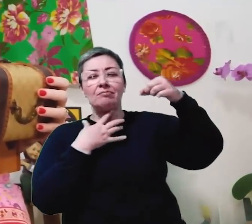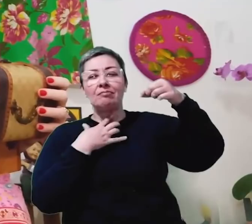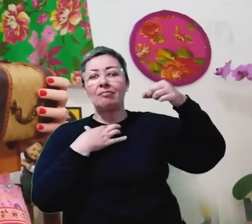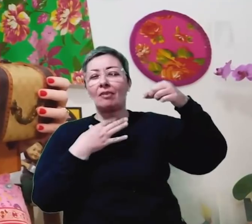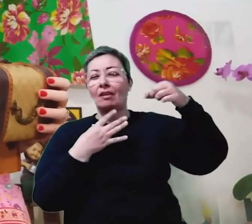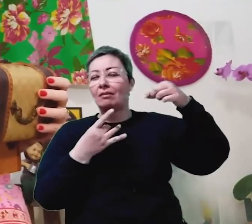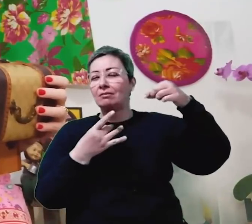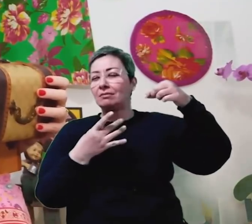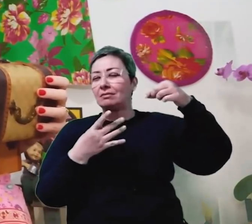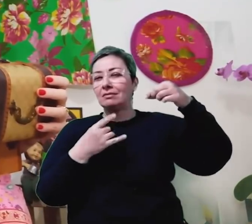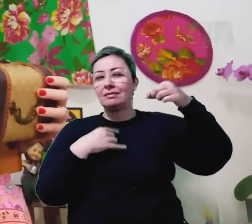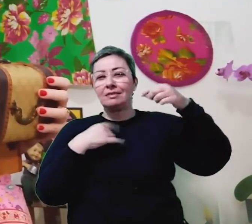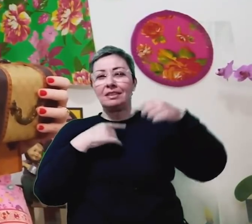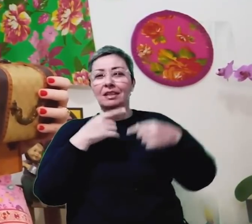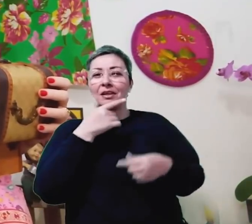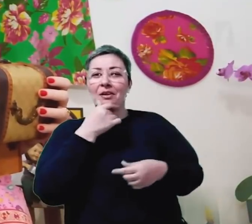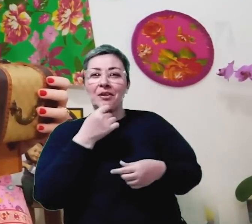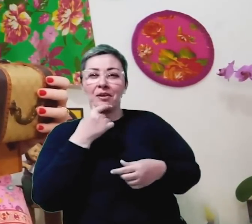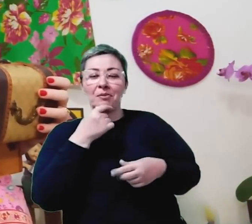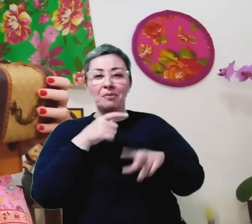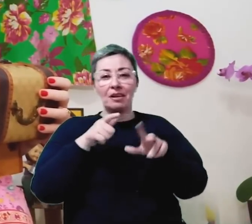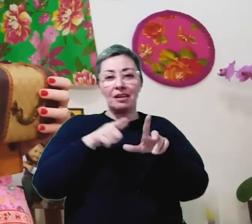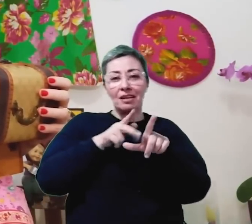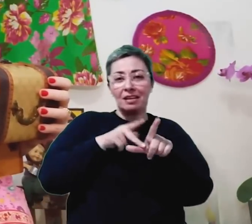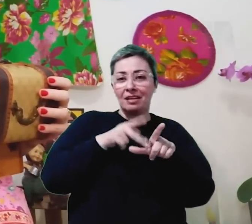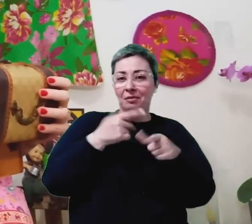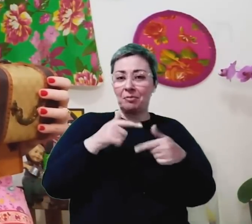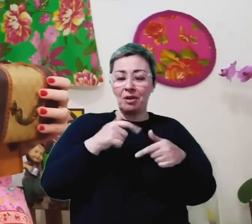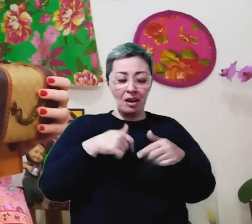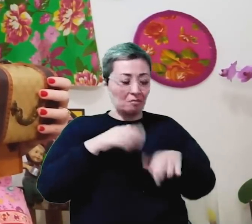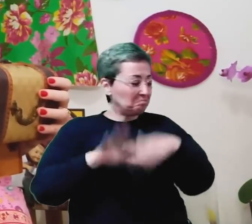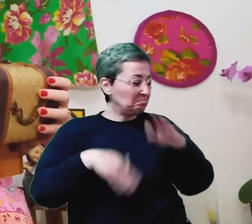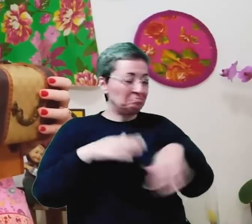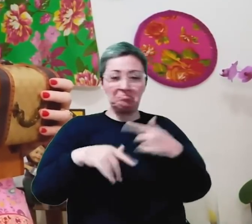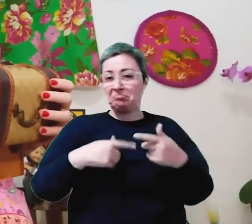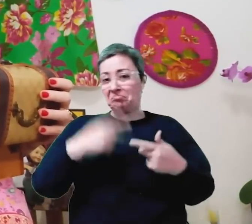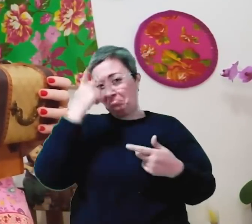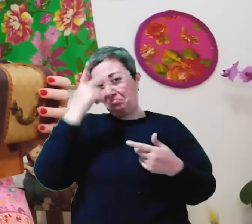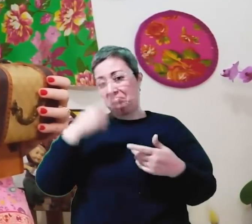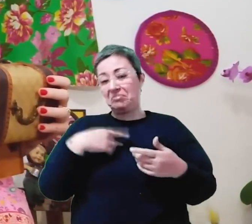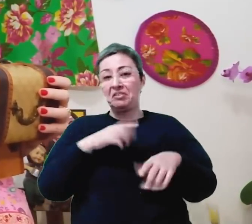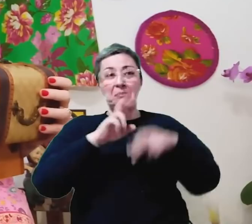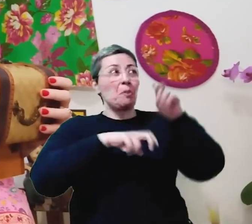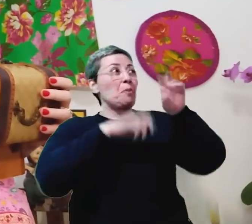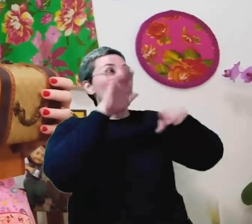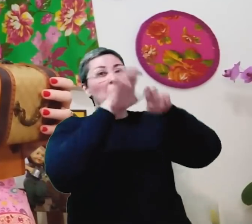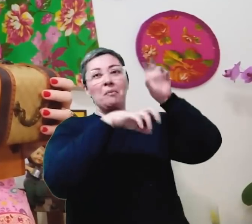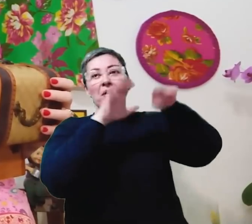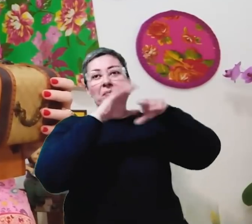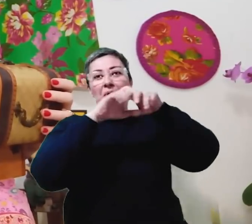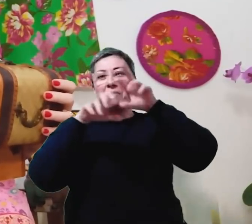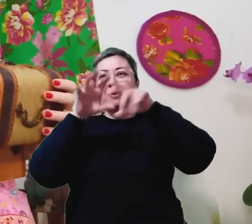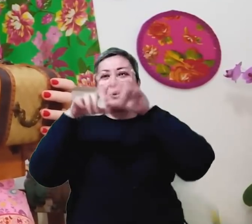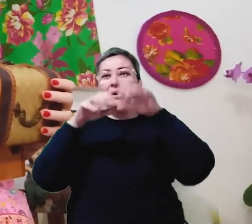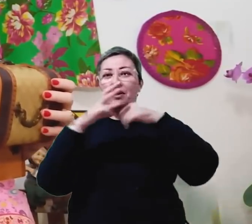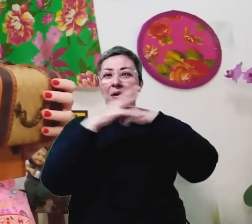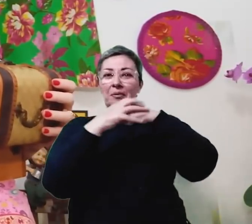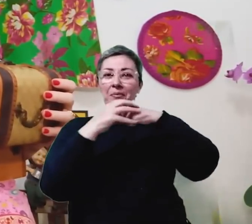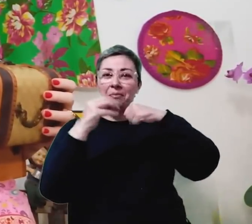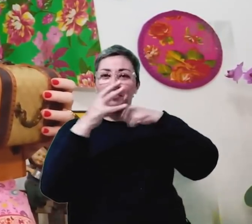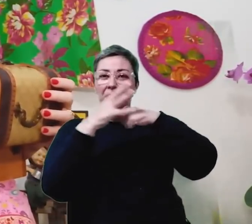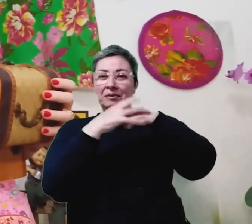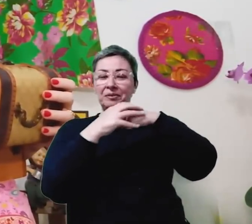boca. Menino descalço não olha onde pisa, trepa pelas árvores agarrando